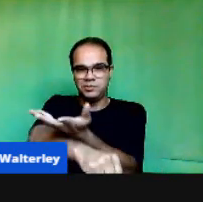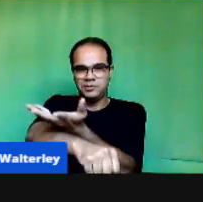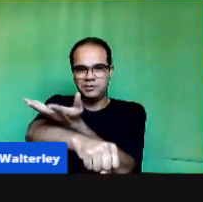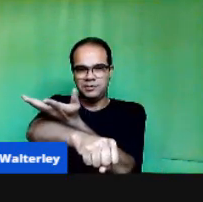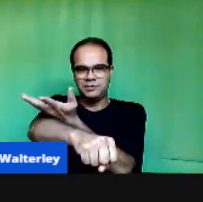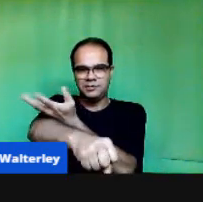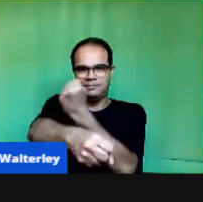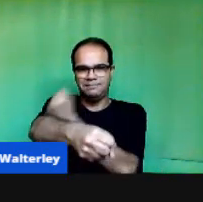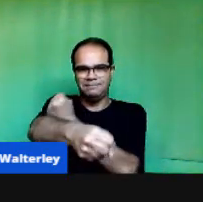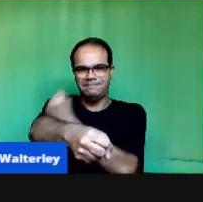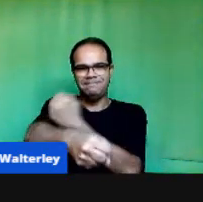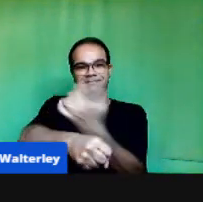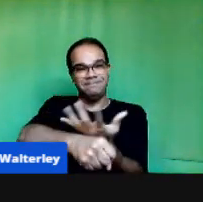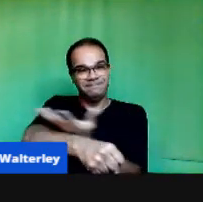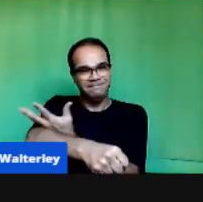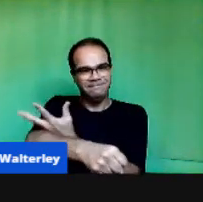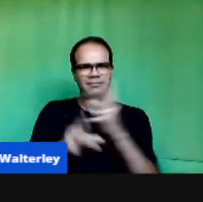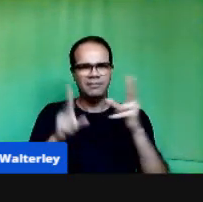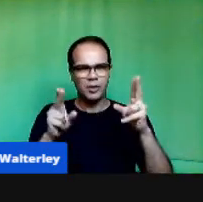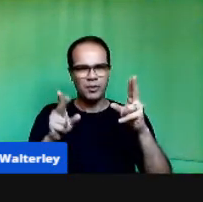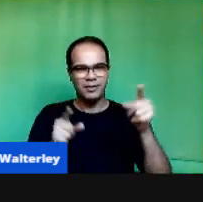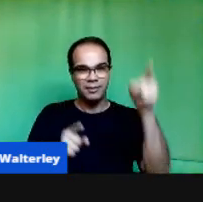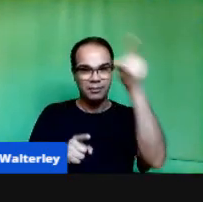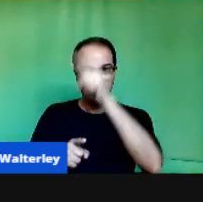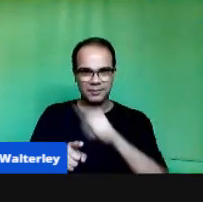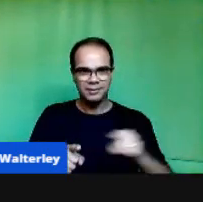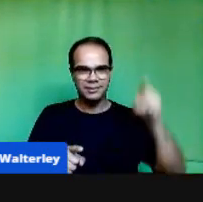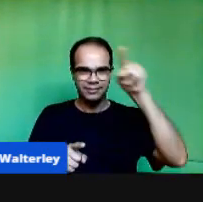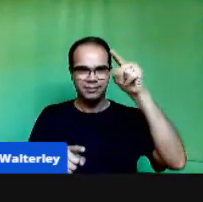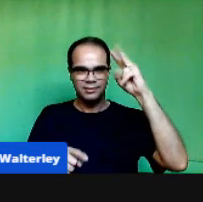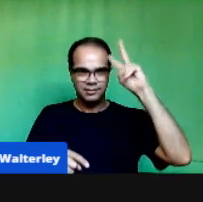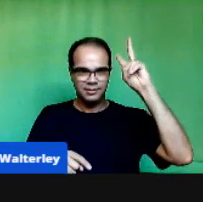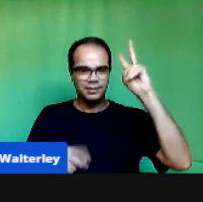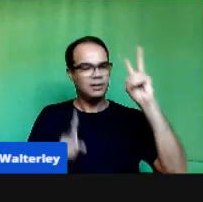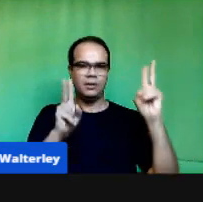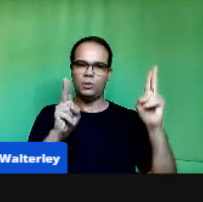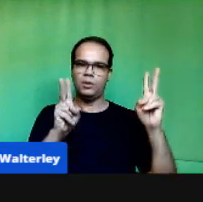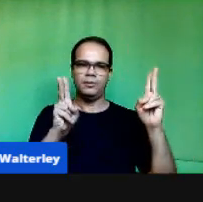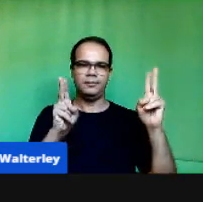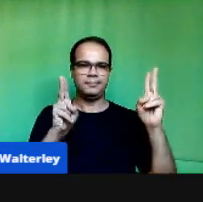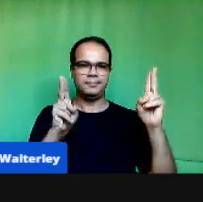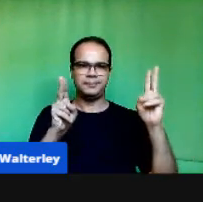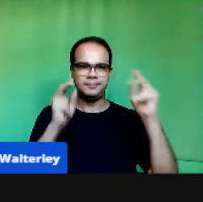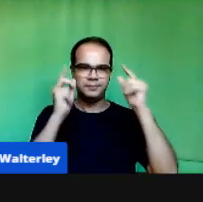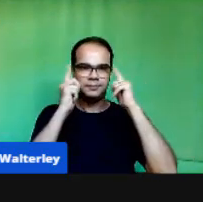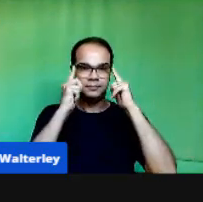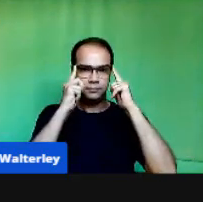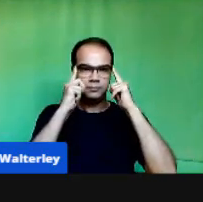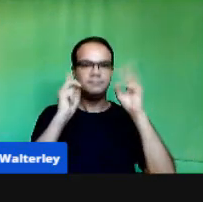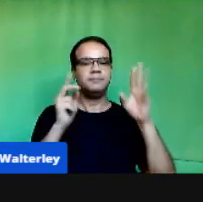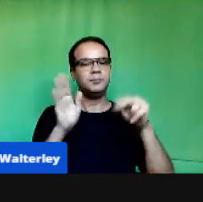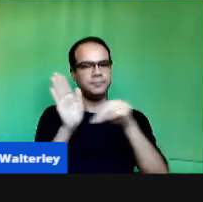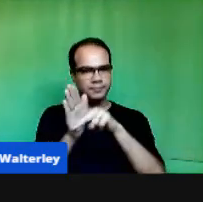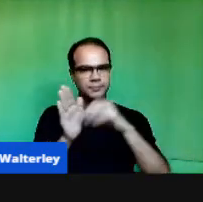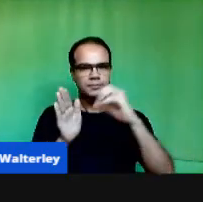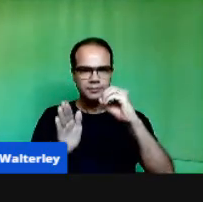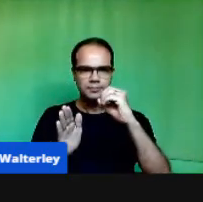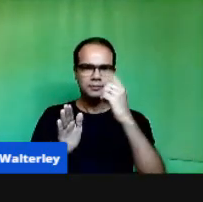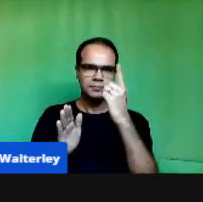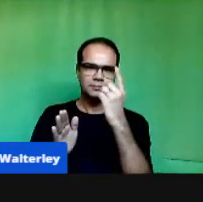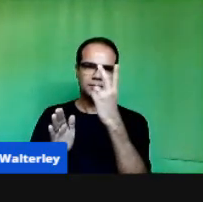mesmo procedimento da roda da vida, tá? Eu também dou uma nota de 0 a 10, mas